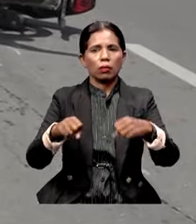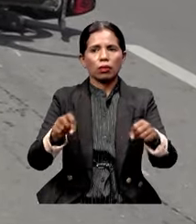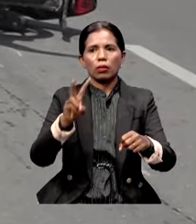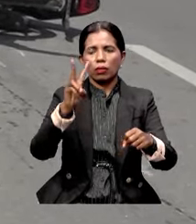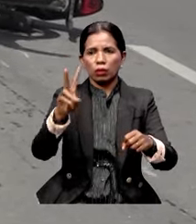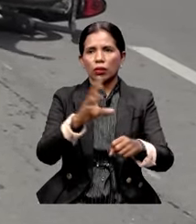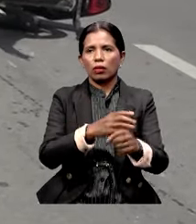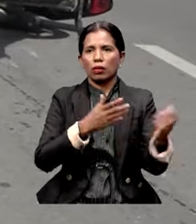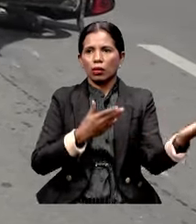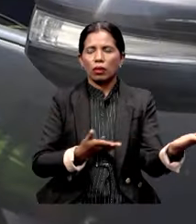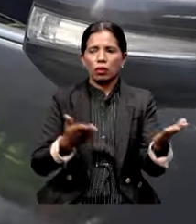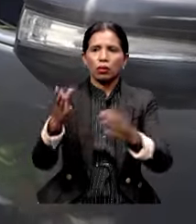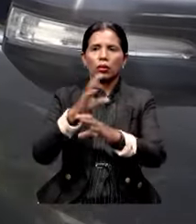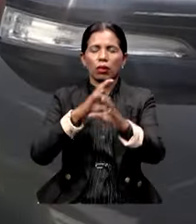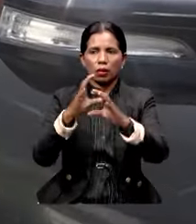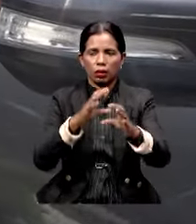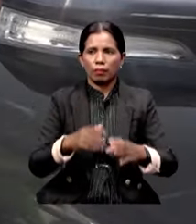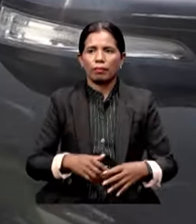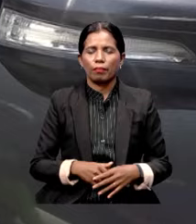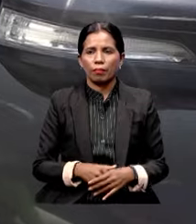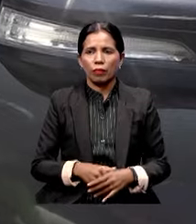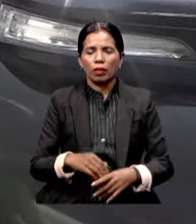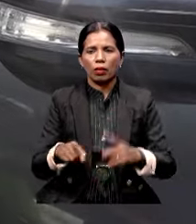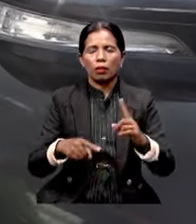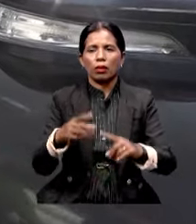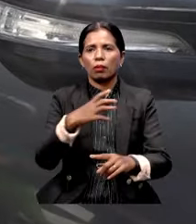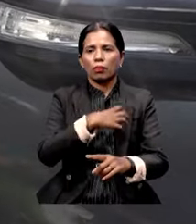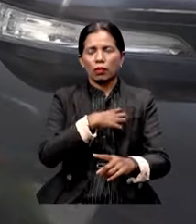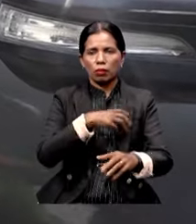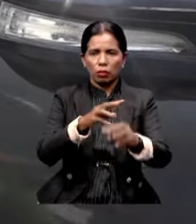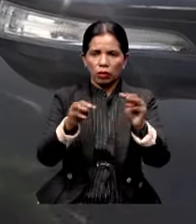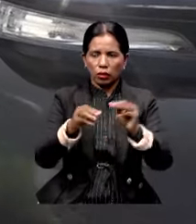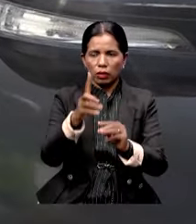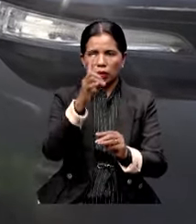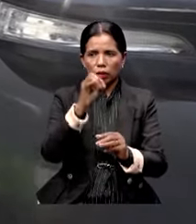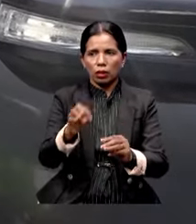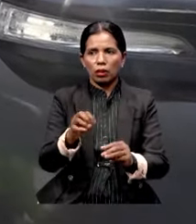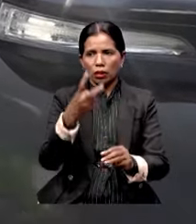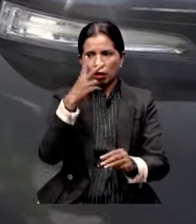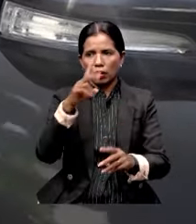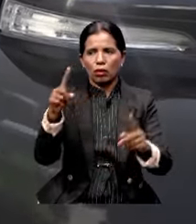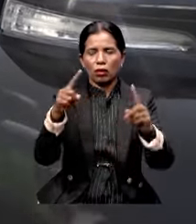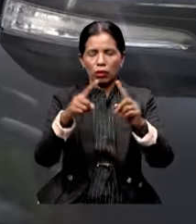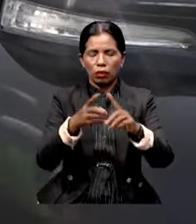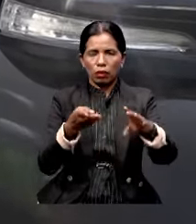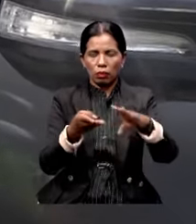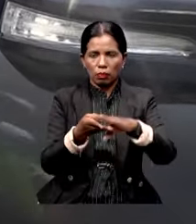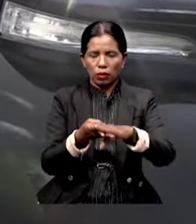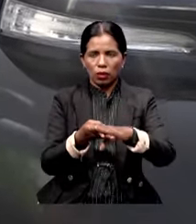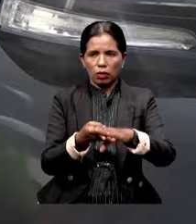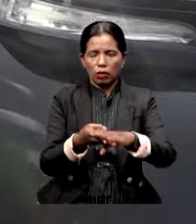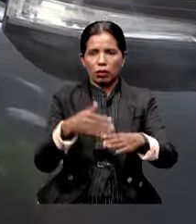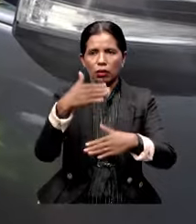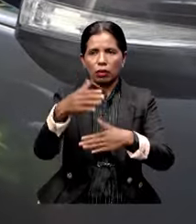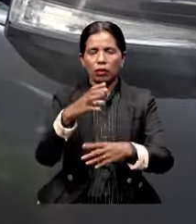rua tula ba carreta trânsito. Bem hira Polícia Trânsito Município de Dili, a operação to ia Banco Mandiri ne oin,